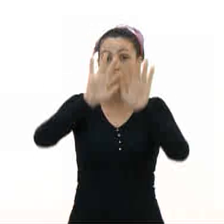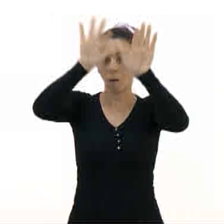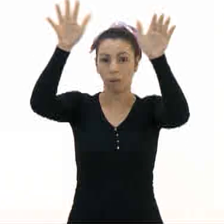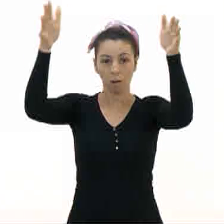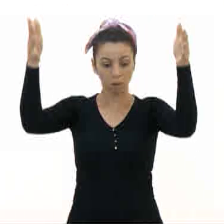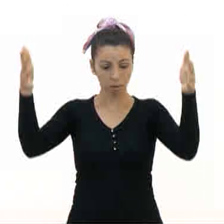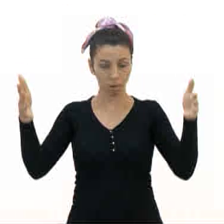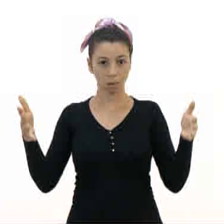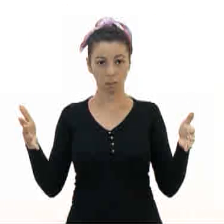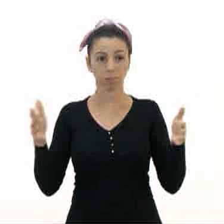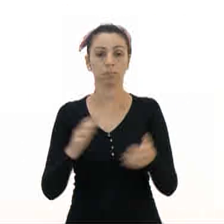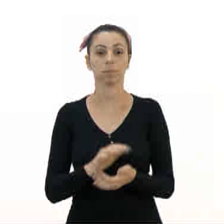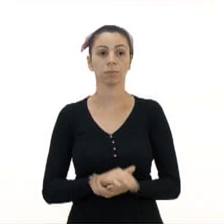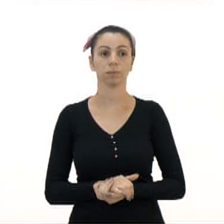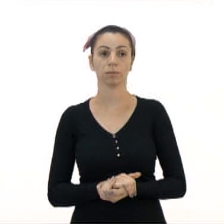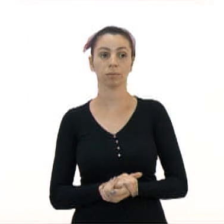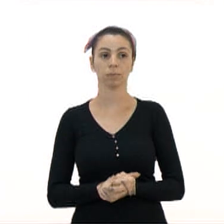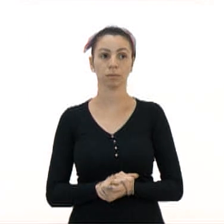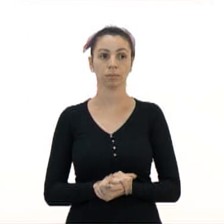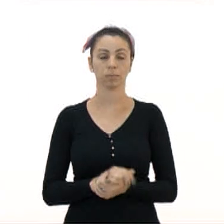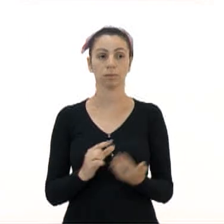dele, de 1685.